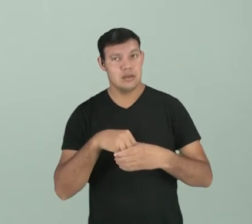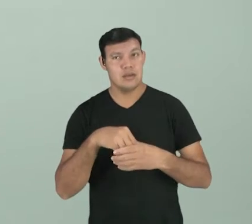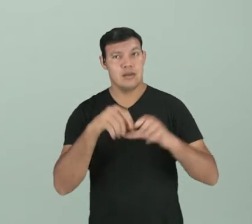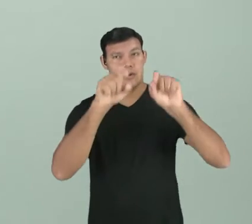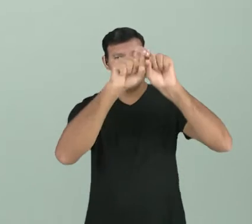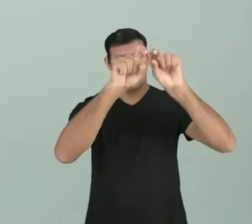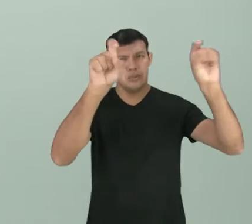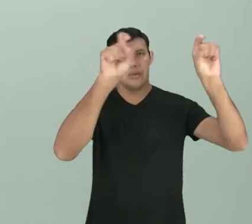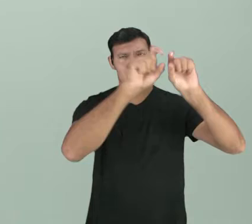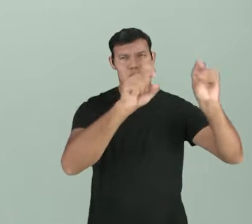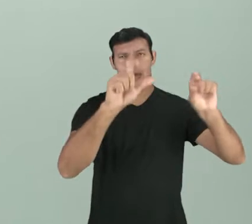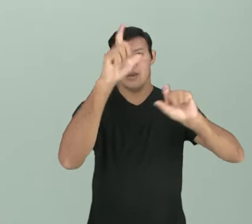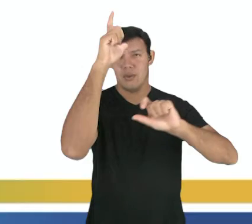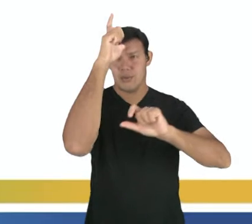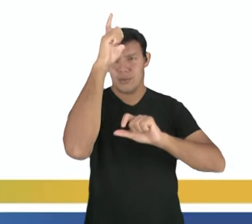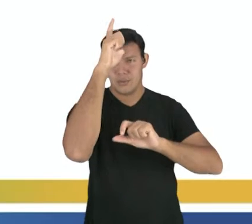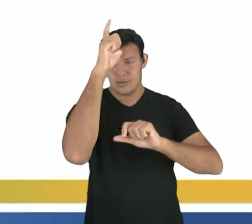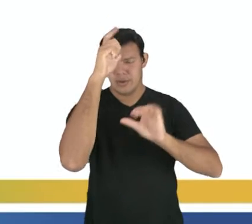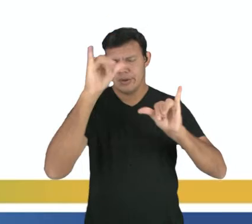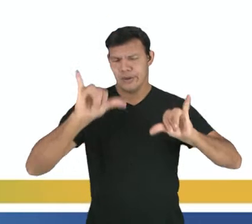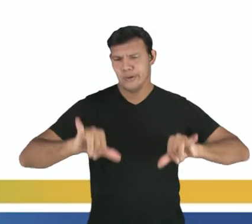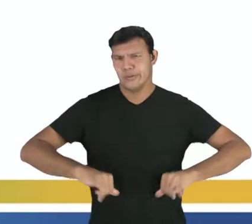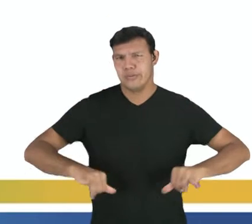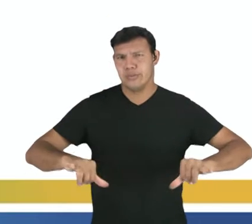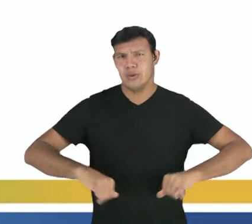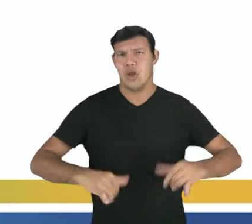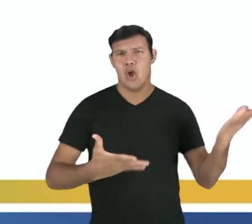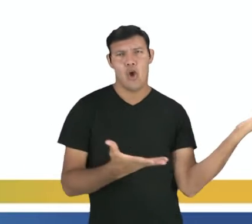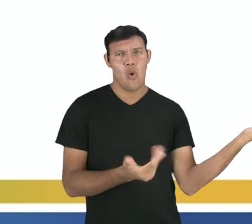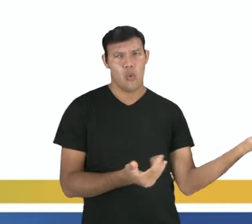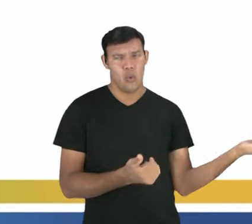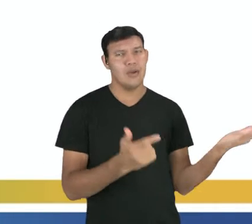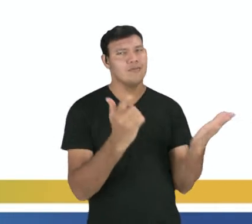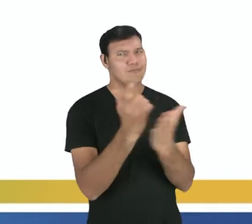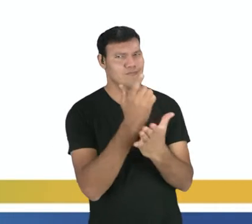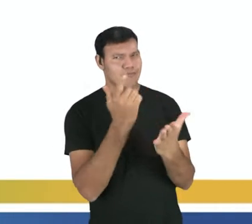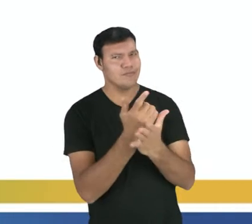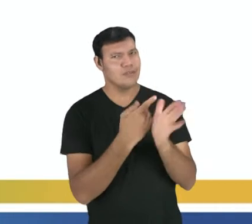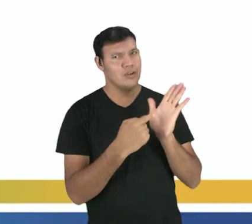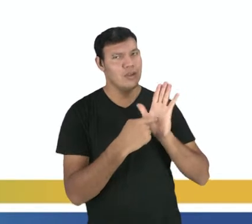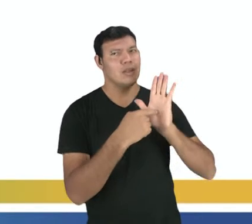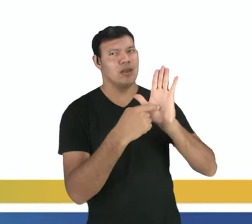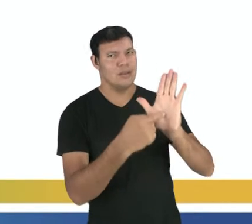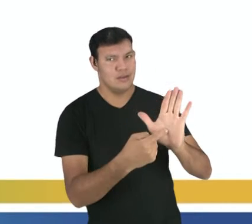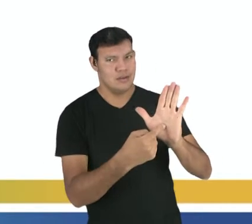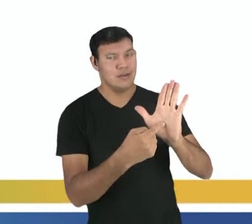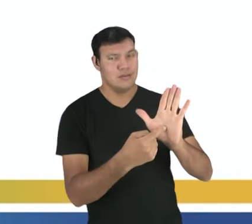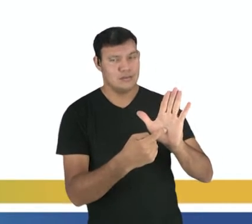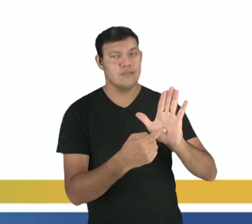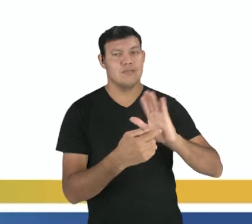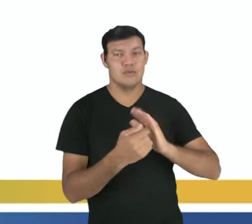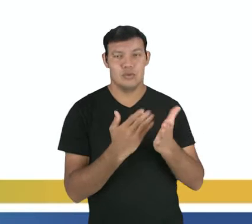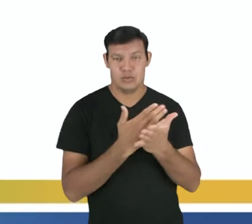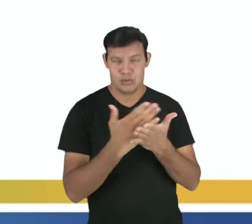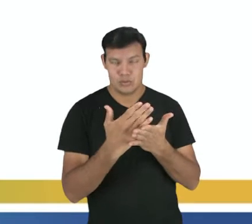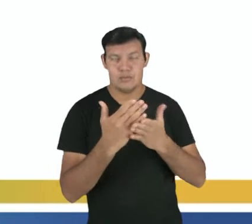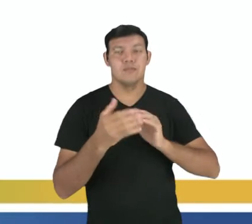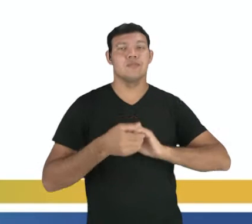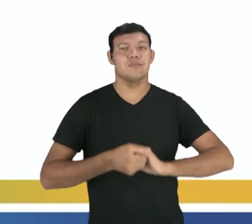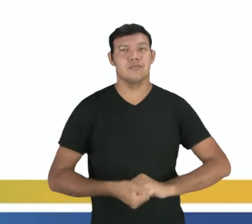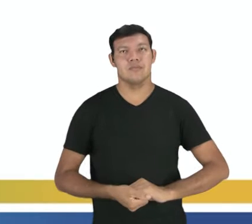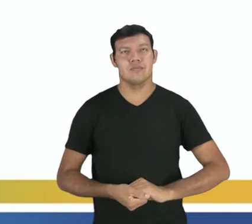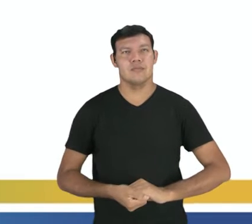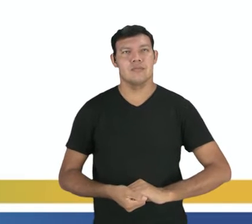Alemanha, com os sofrimentos do jovem Werther, naquele livro que Walter, né, que eu trouxe para vocês no início, um